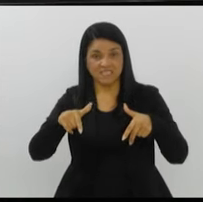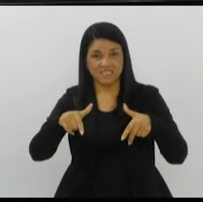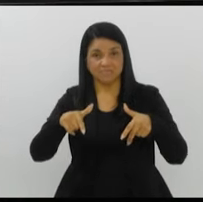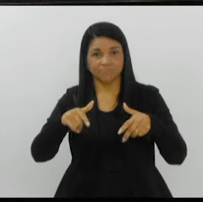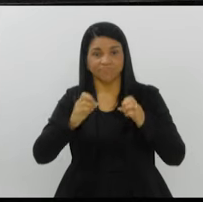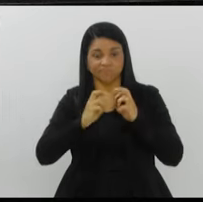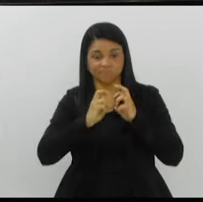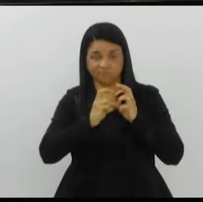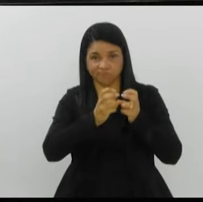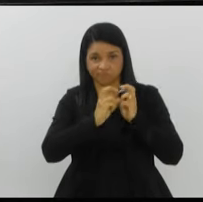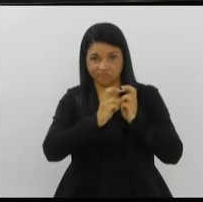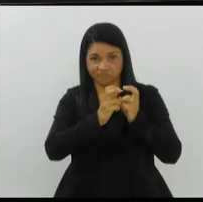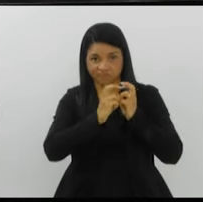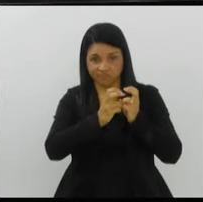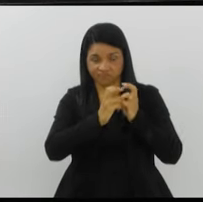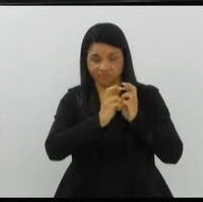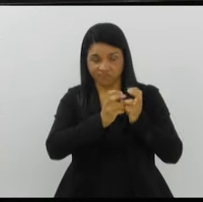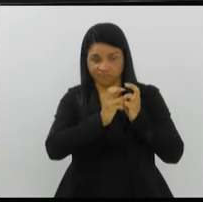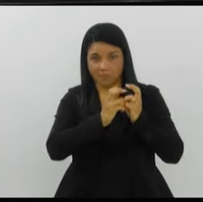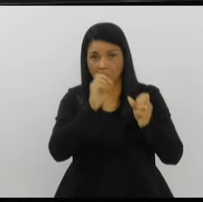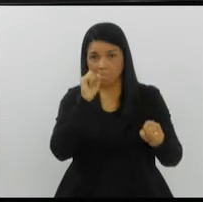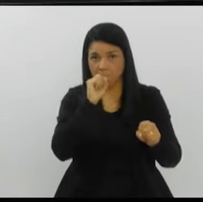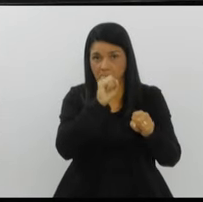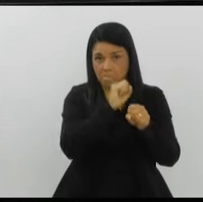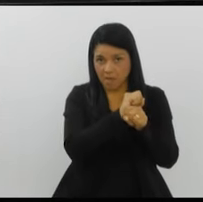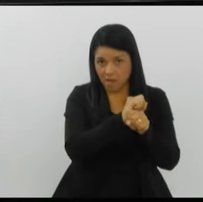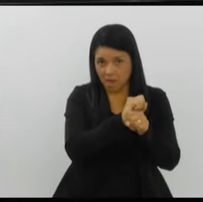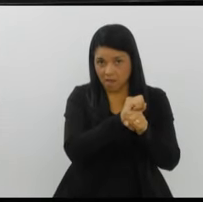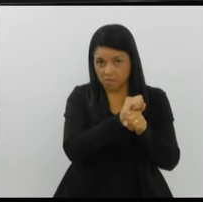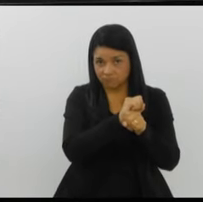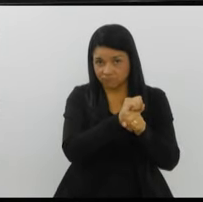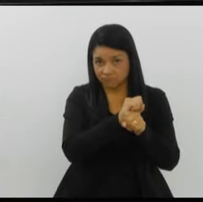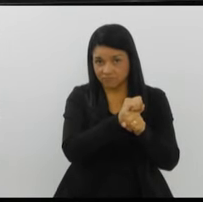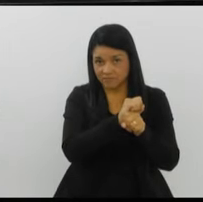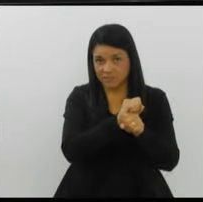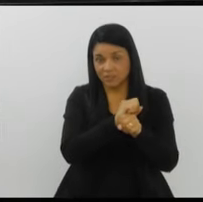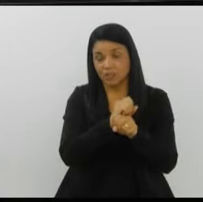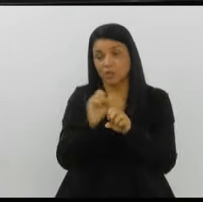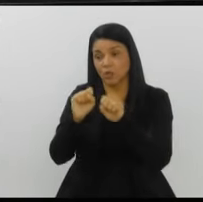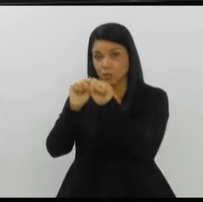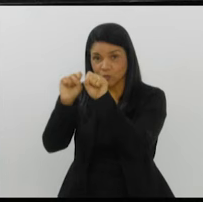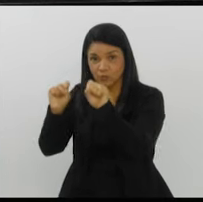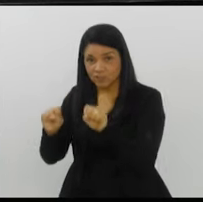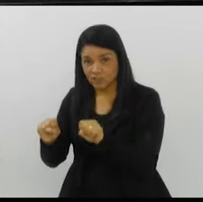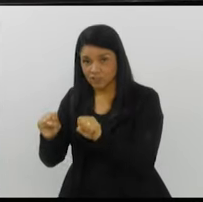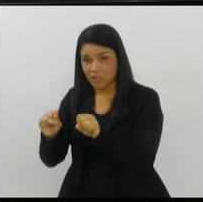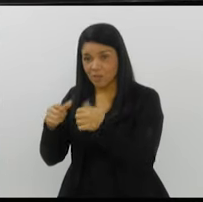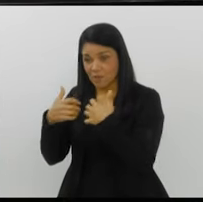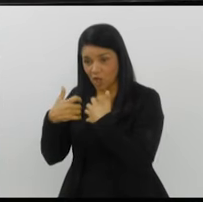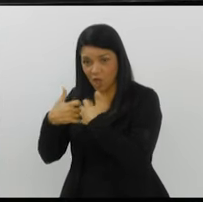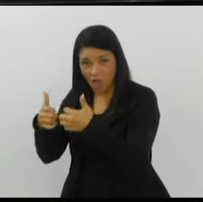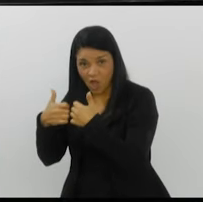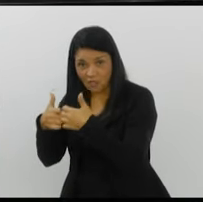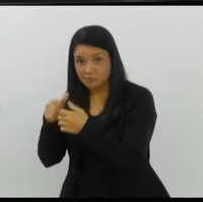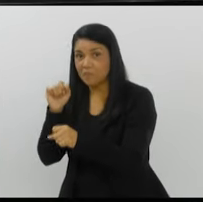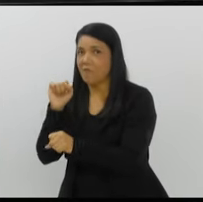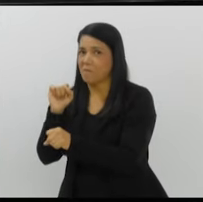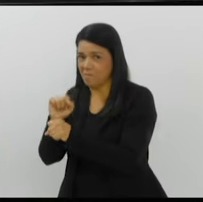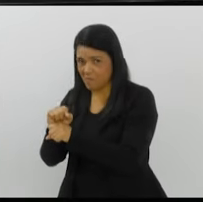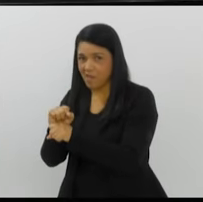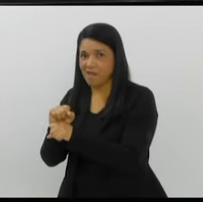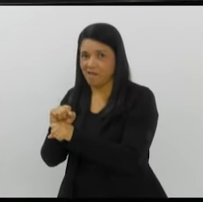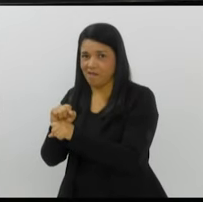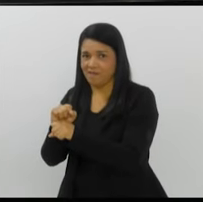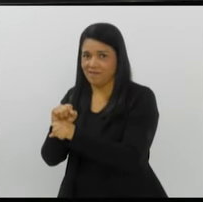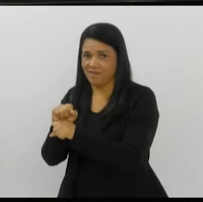o sistema ferroviário, vai colapsar o sistema de transporte como um todo, o